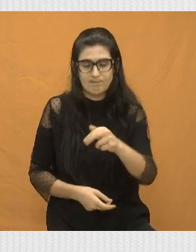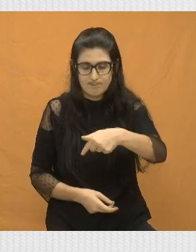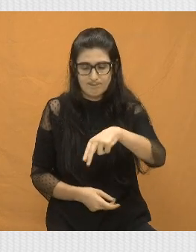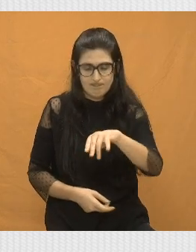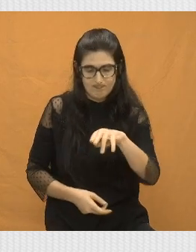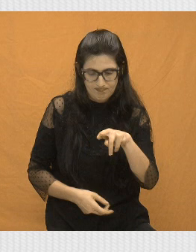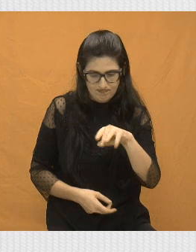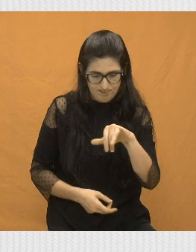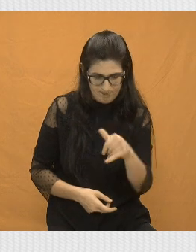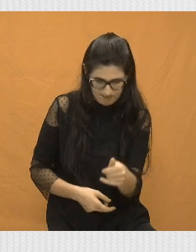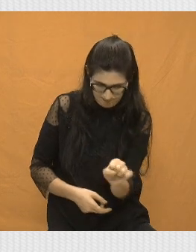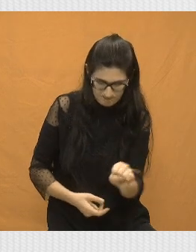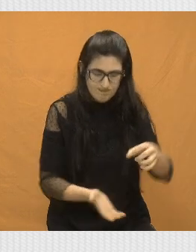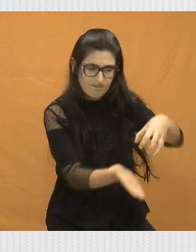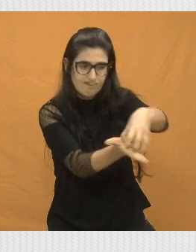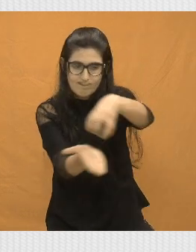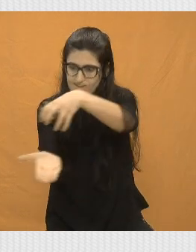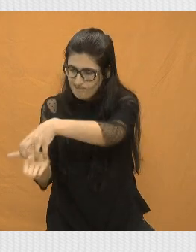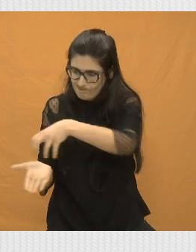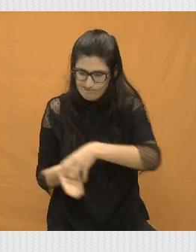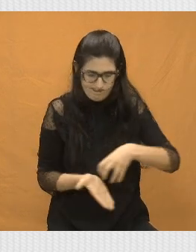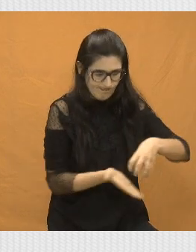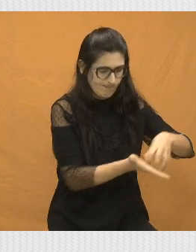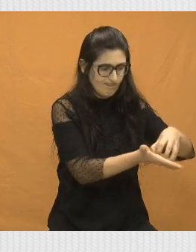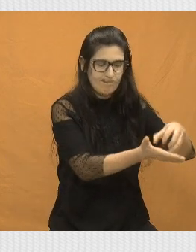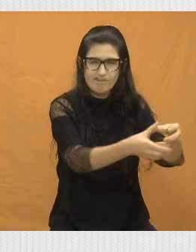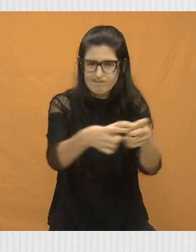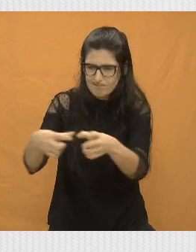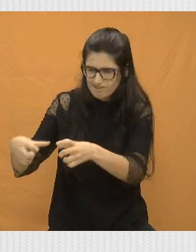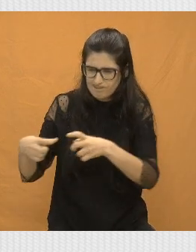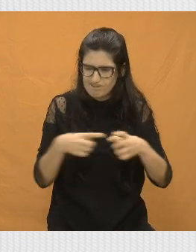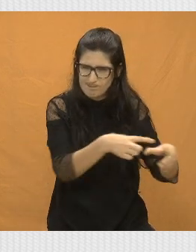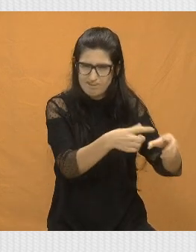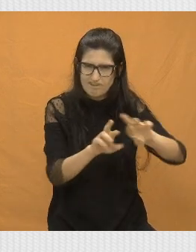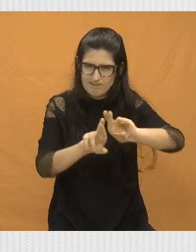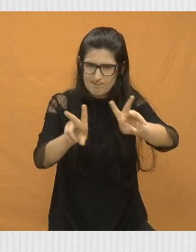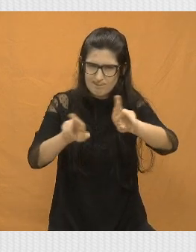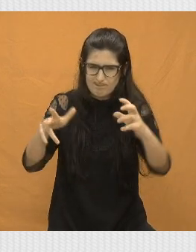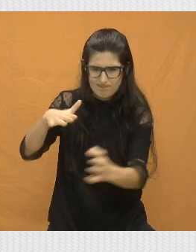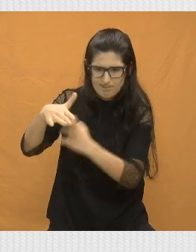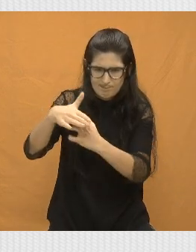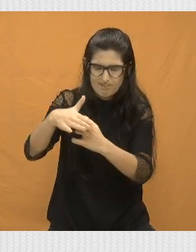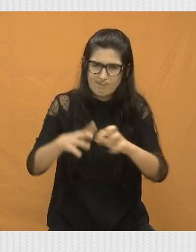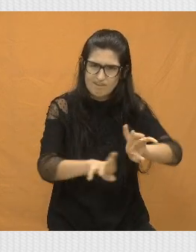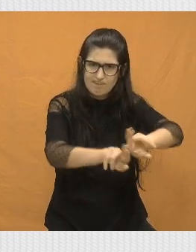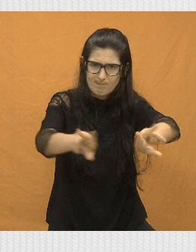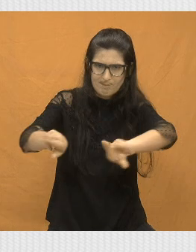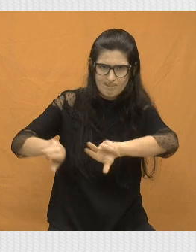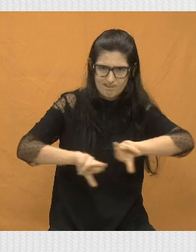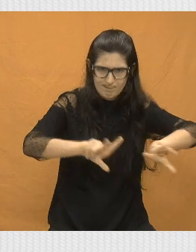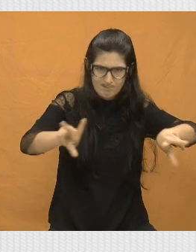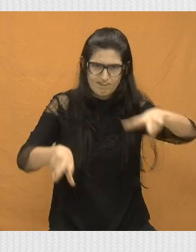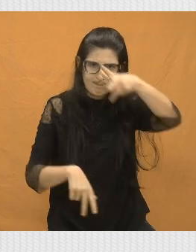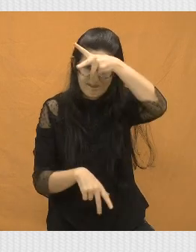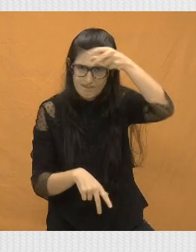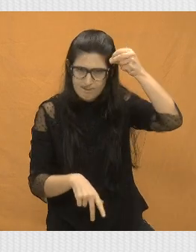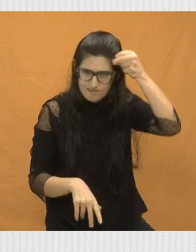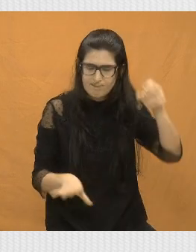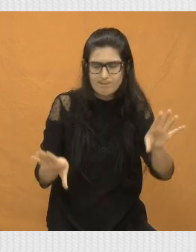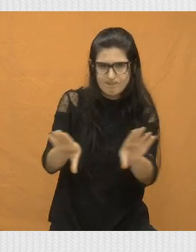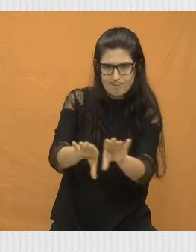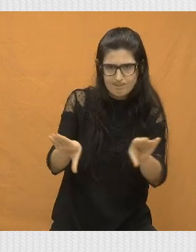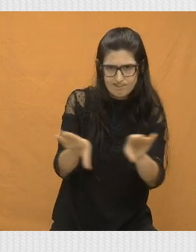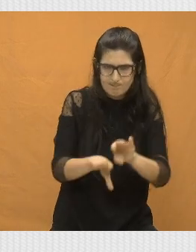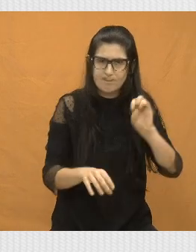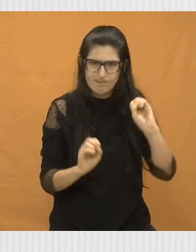Então, esse valor de rentabilidade de valores aplicados, tantos em renda fixa ou variáveis que tem o